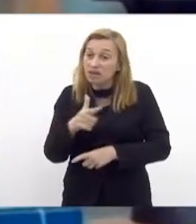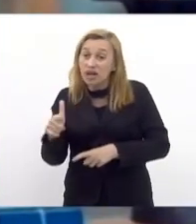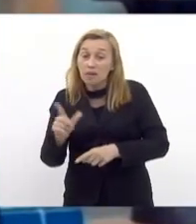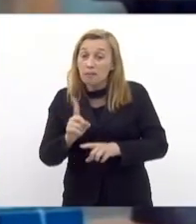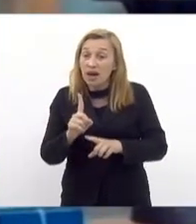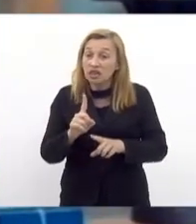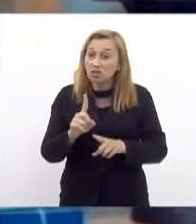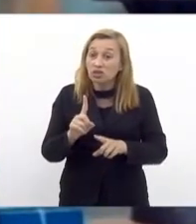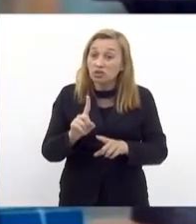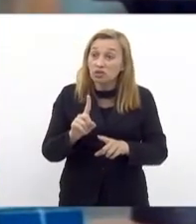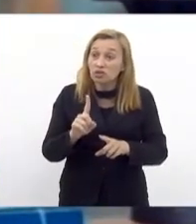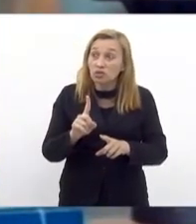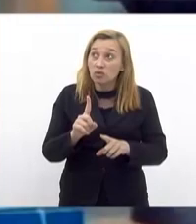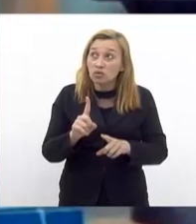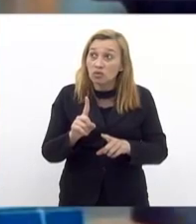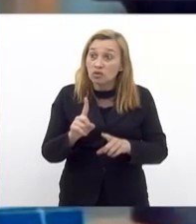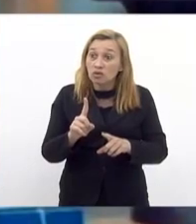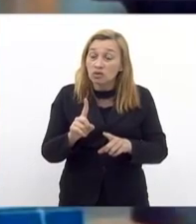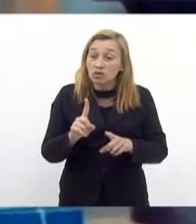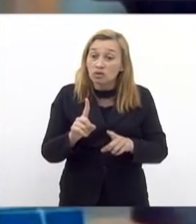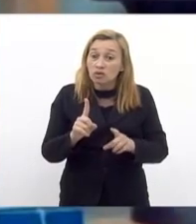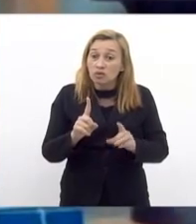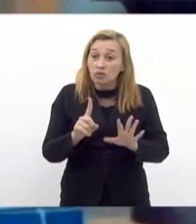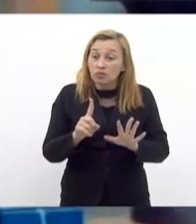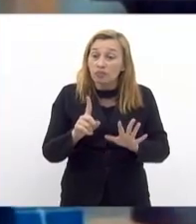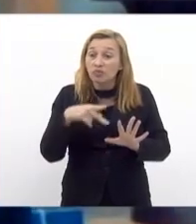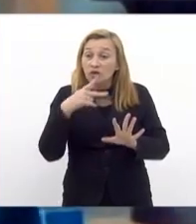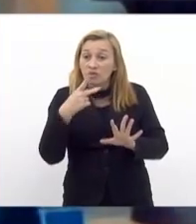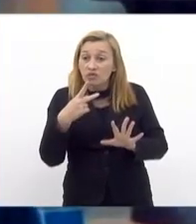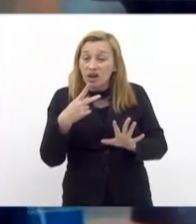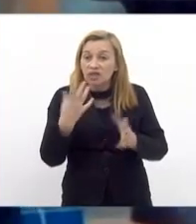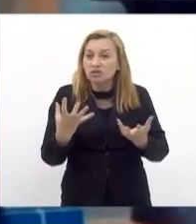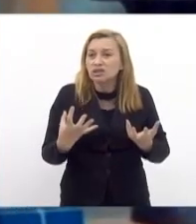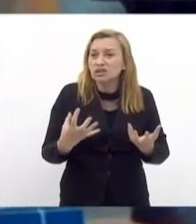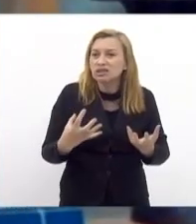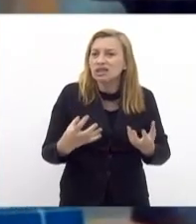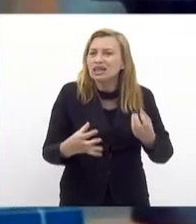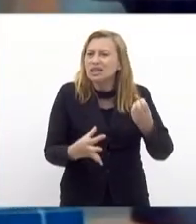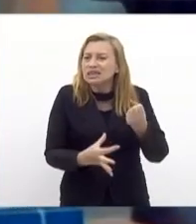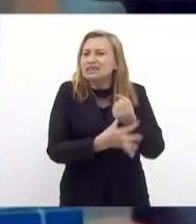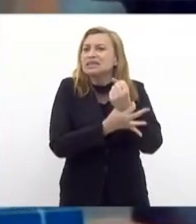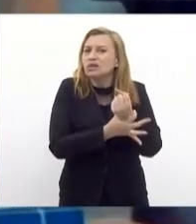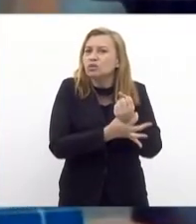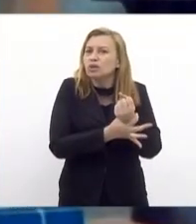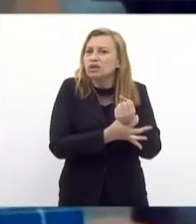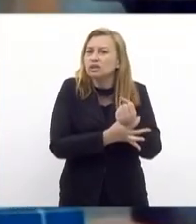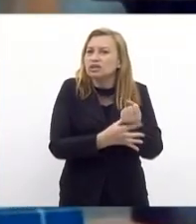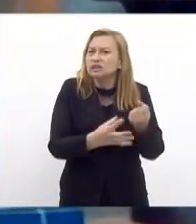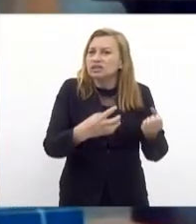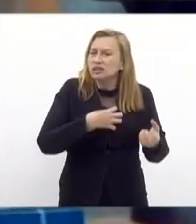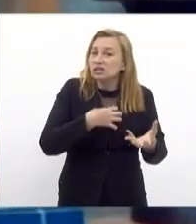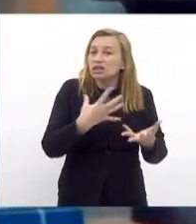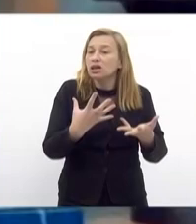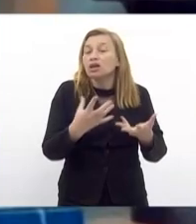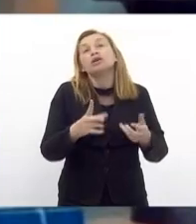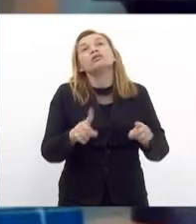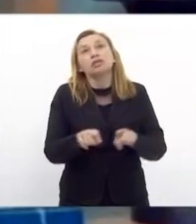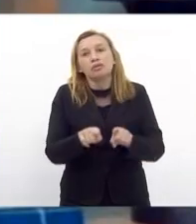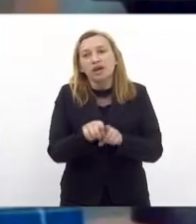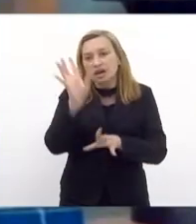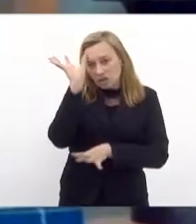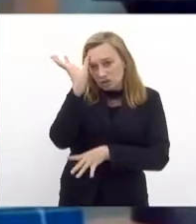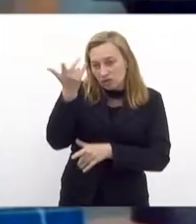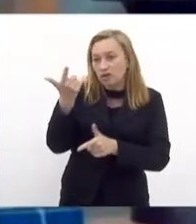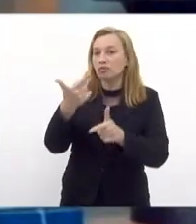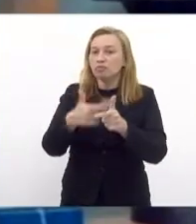são com a incidência que se coloca. Nós estamos falando de sensação de segurança e com isso nós também resolveríamos uma